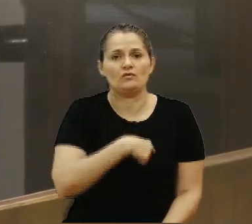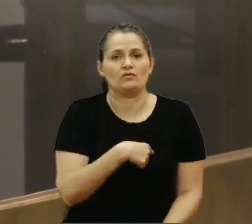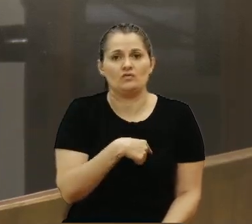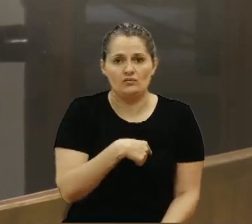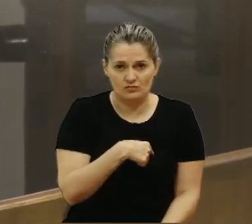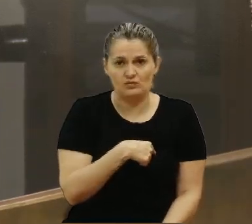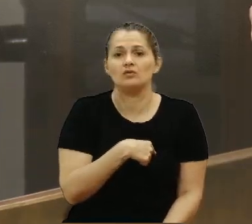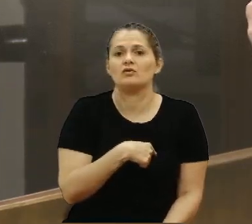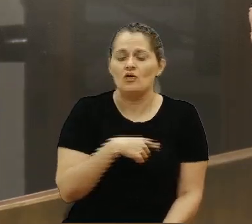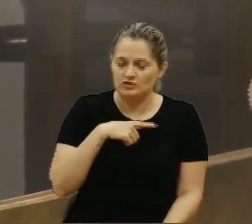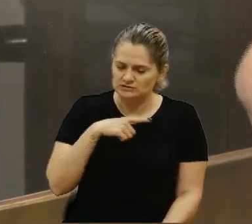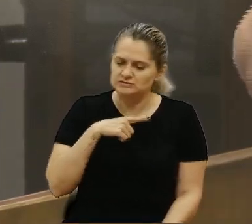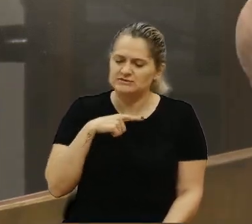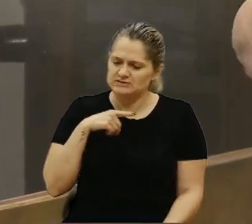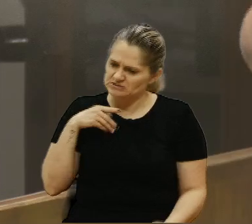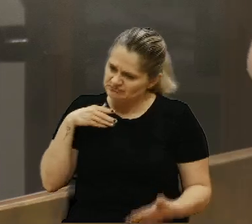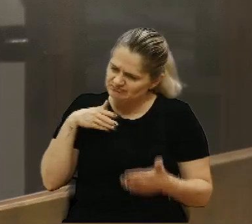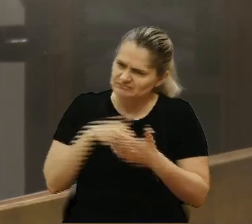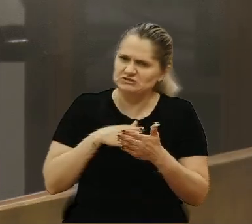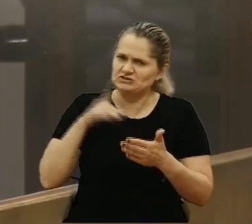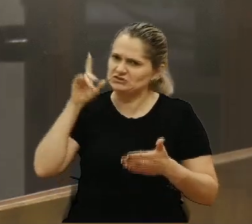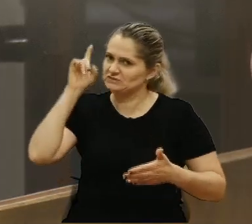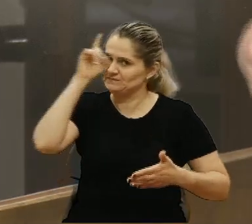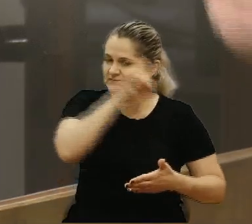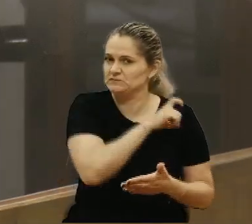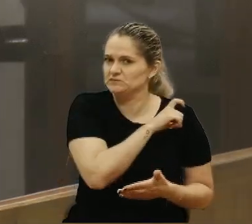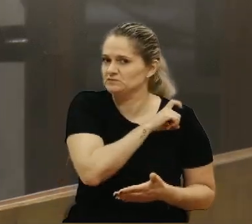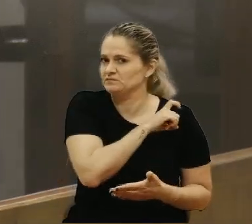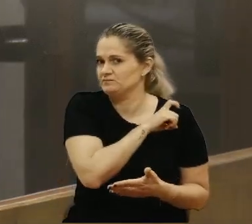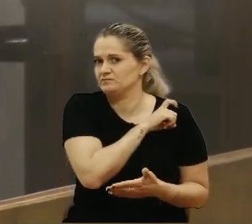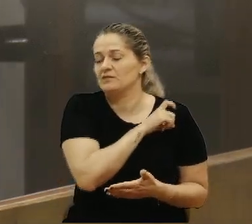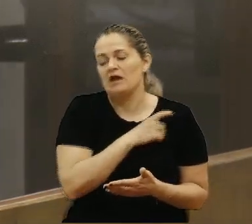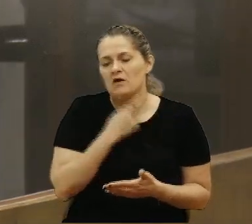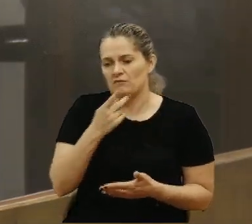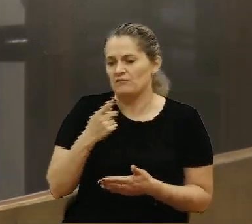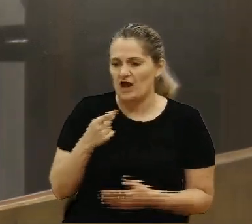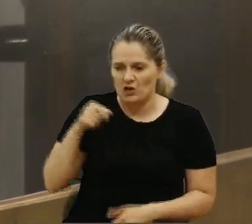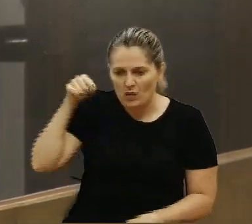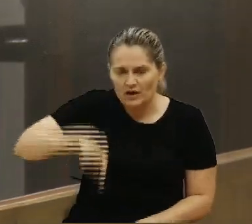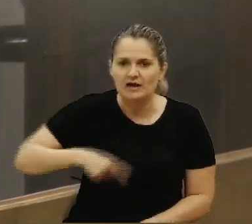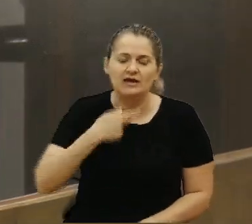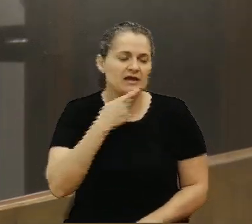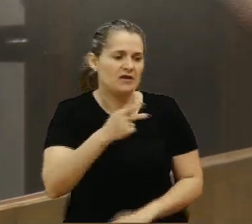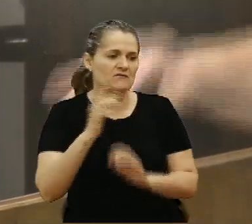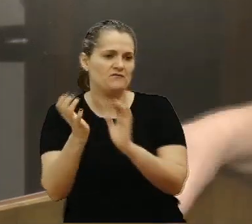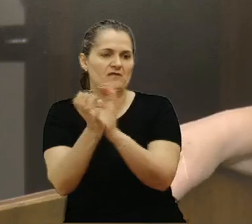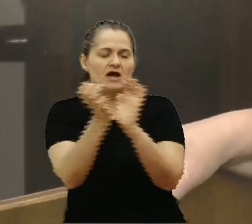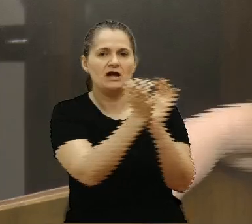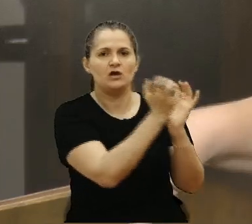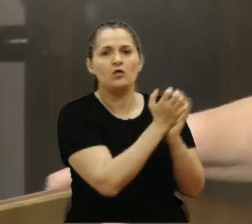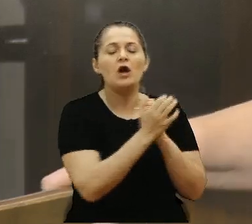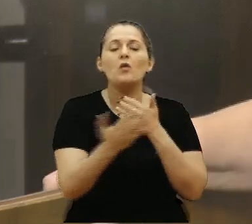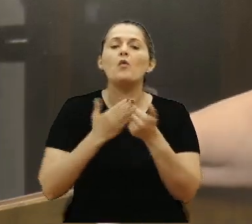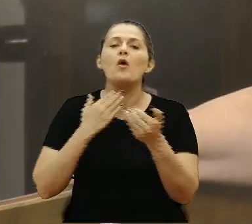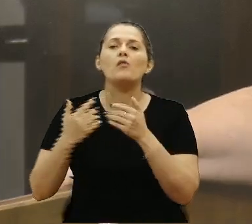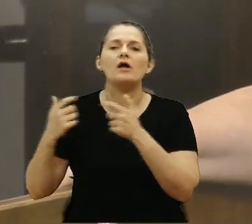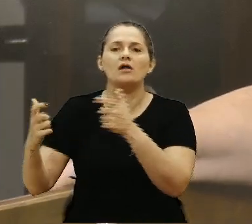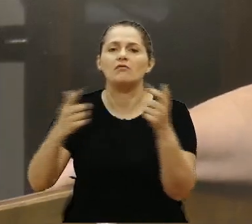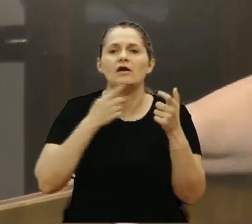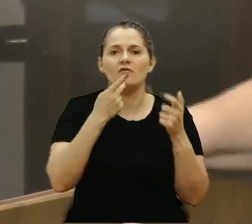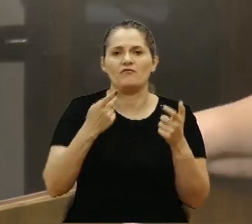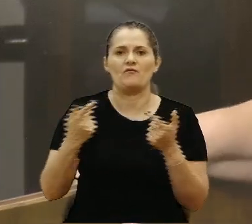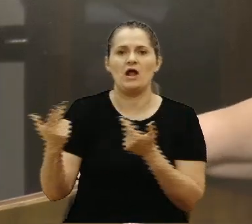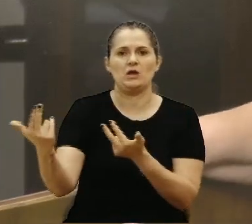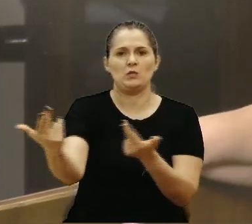estamos no nosso limite. E eu não digo nada aqui que eu não possa dizer na frente dos meus colegas em todo lugar. Eu sempre